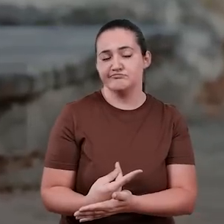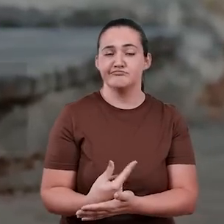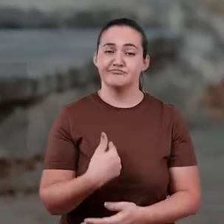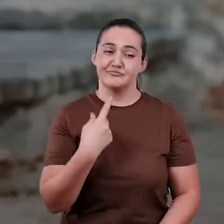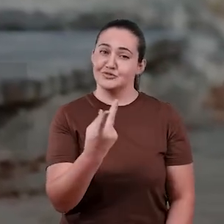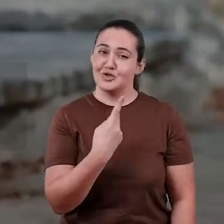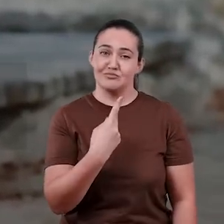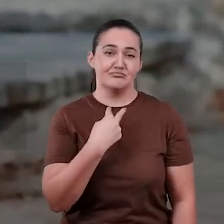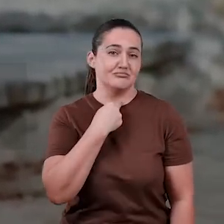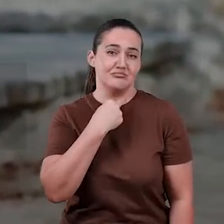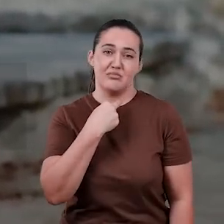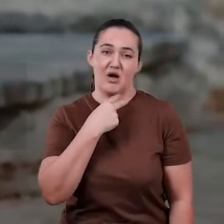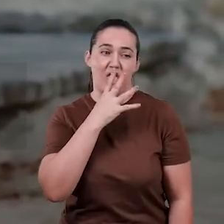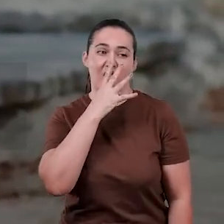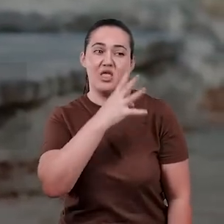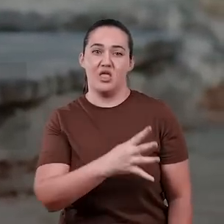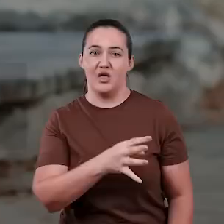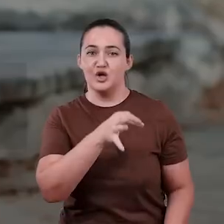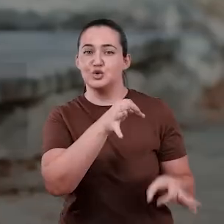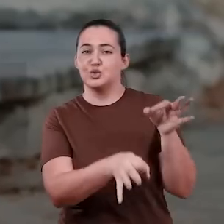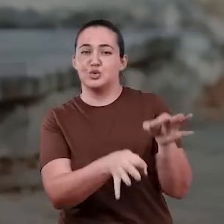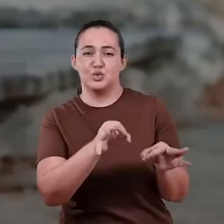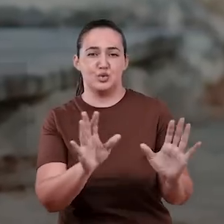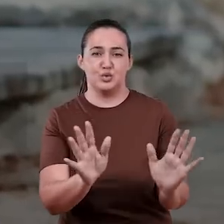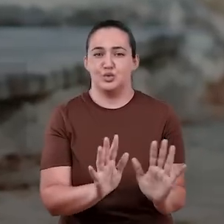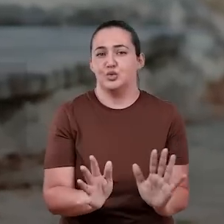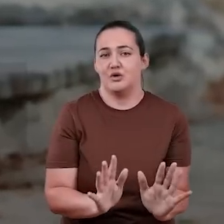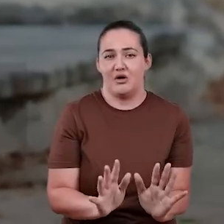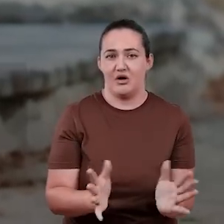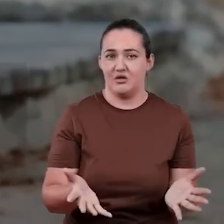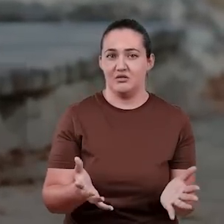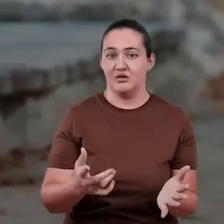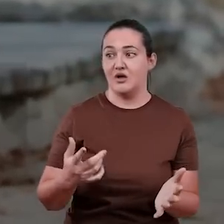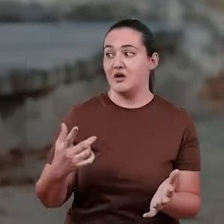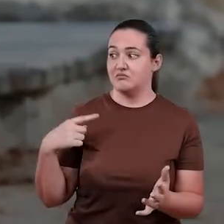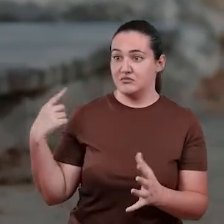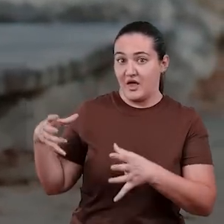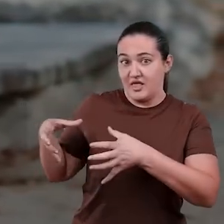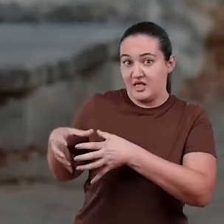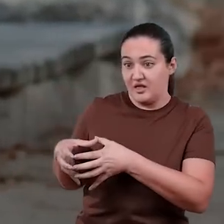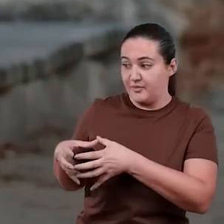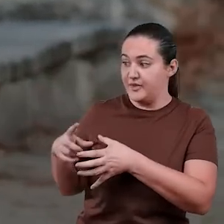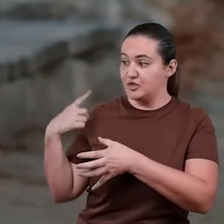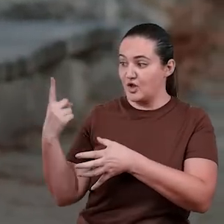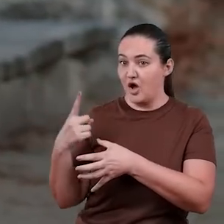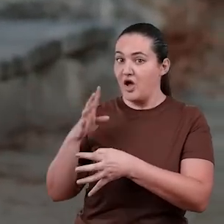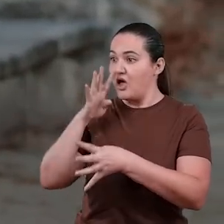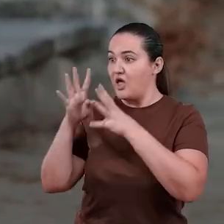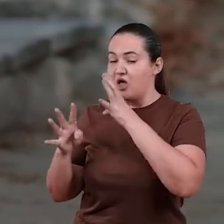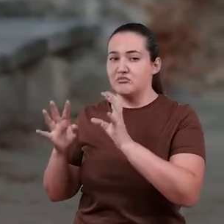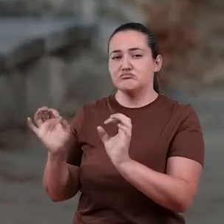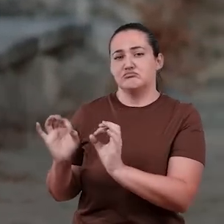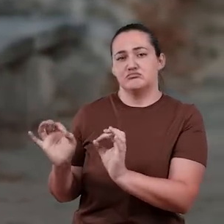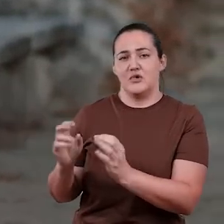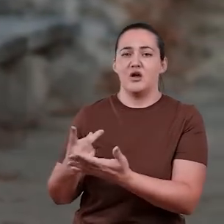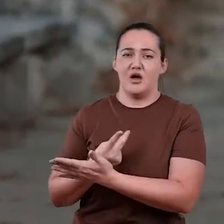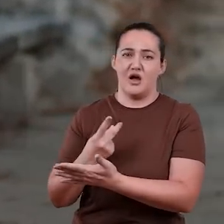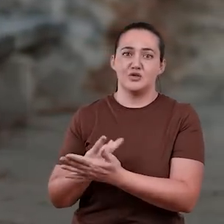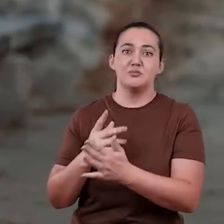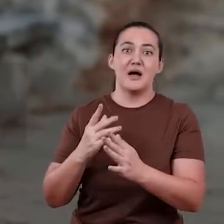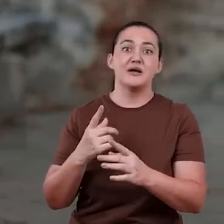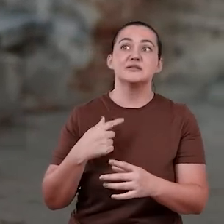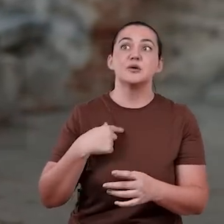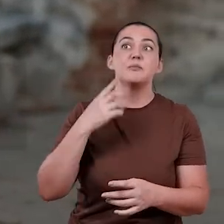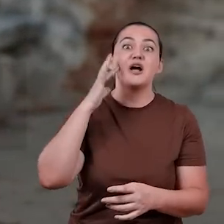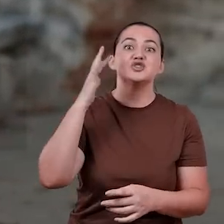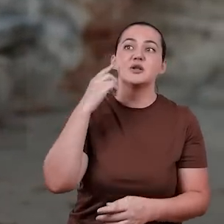de nenhum deles. Eu não posso julgar nem a intenção das pessoas com as quais eu convivo, quanto mais daqueles monges que viveram séculos atrás